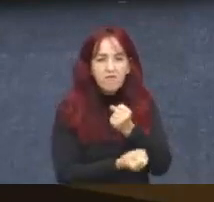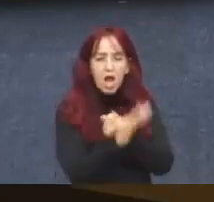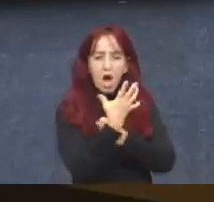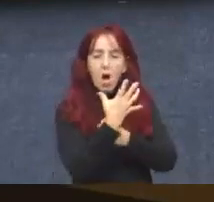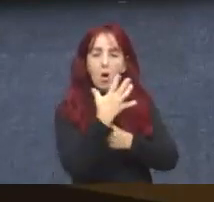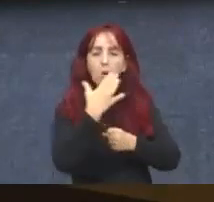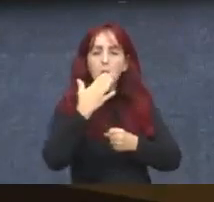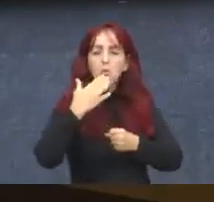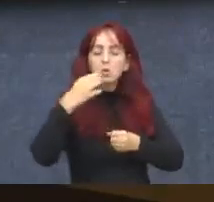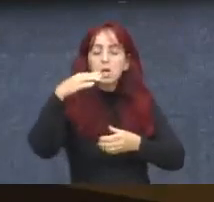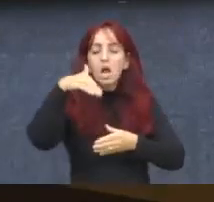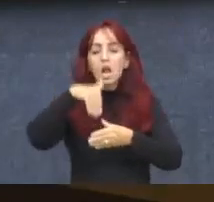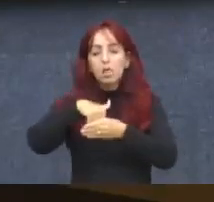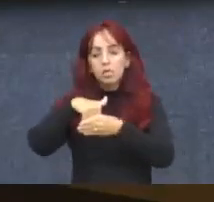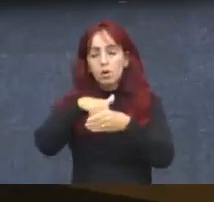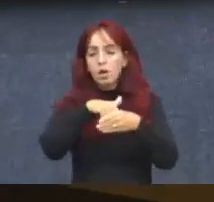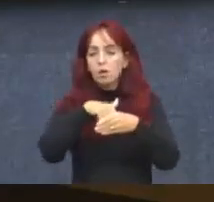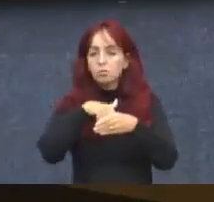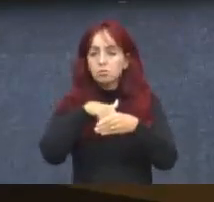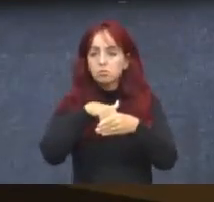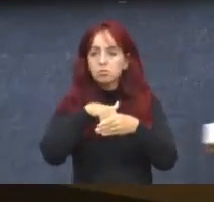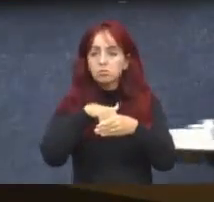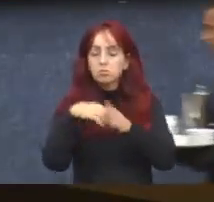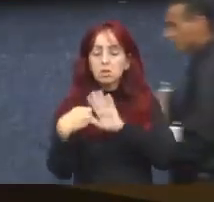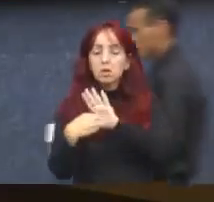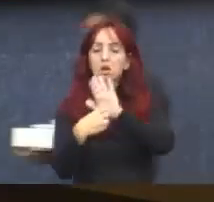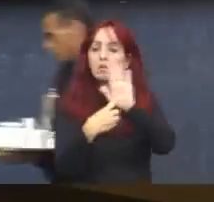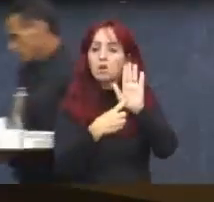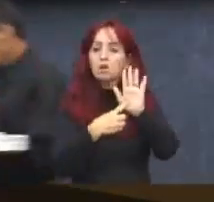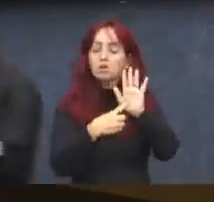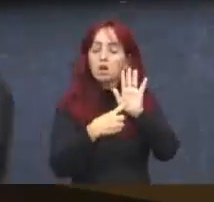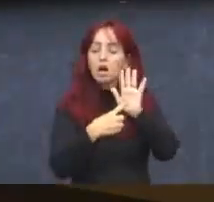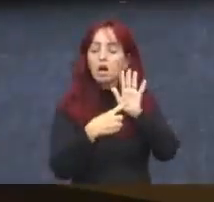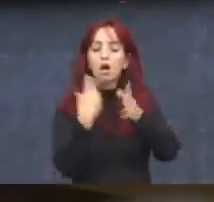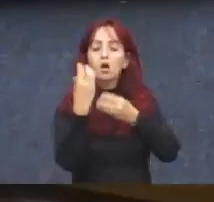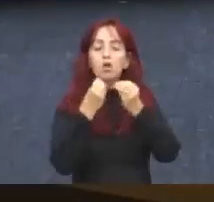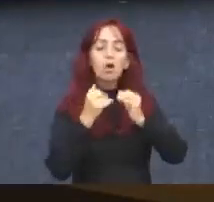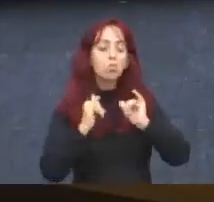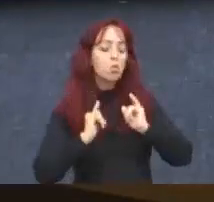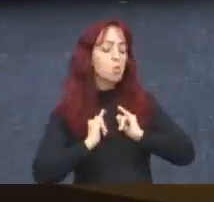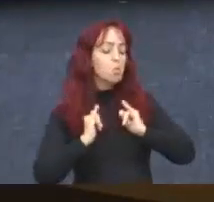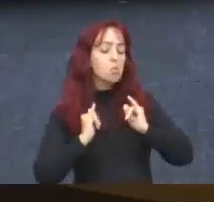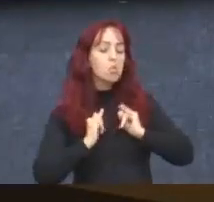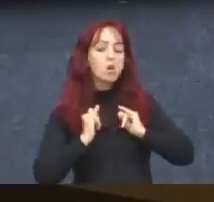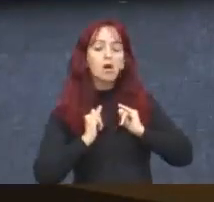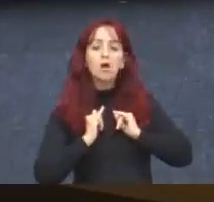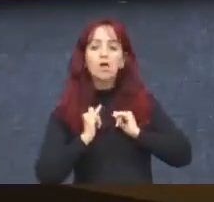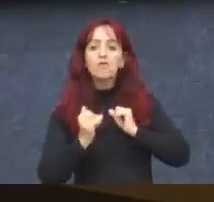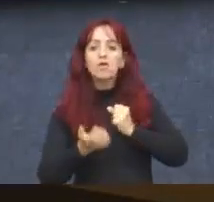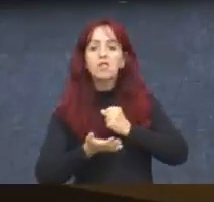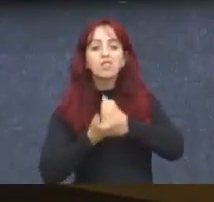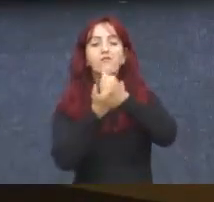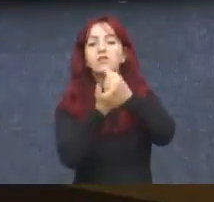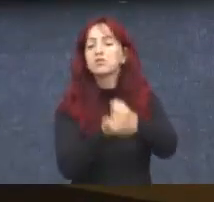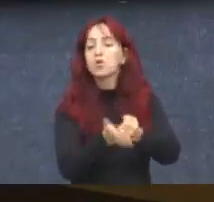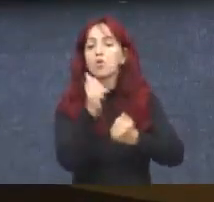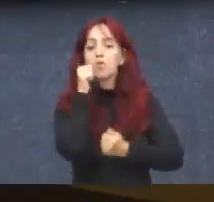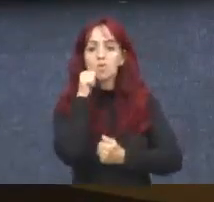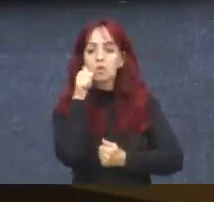sinalizar virtude, como se fosse a grande defensora das mulheres, como se fosse uma espécie